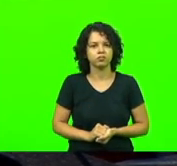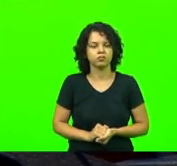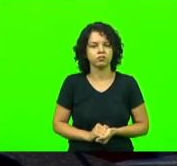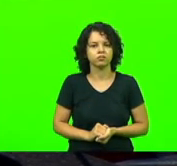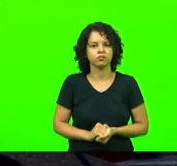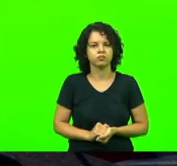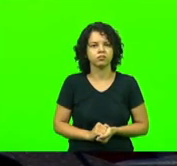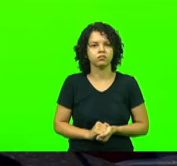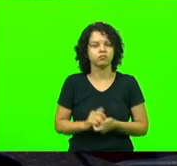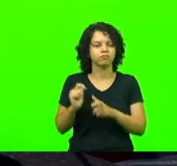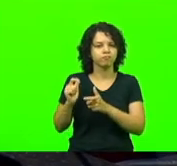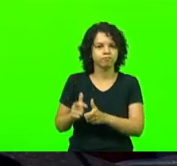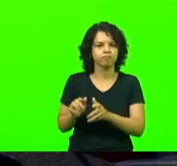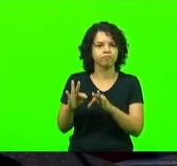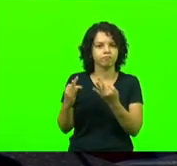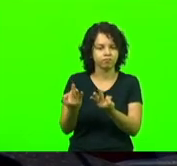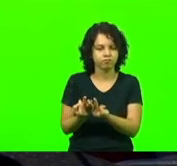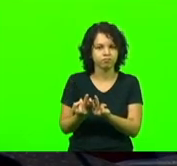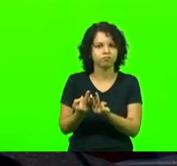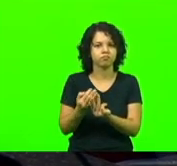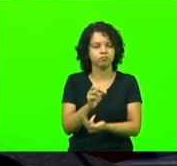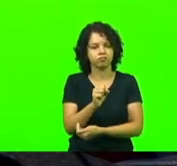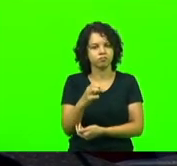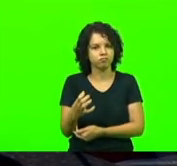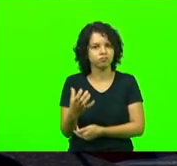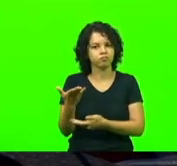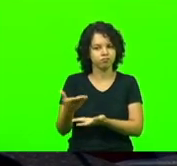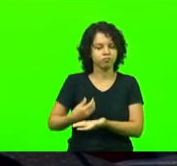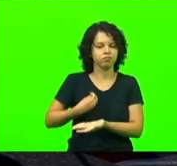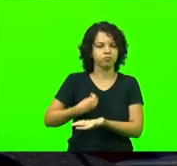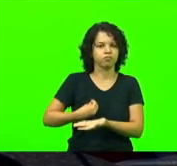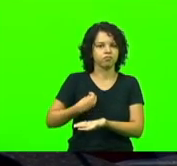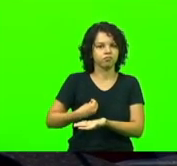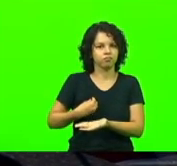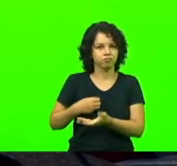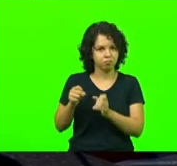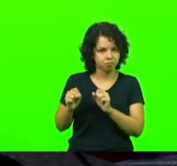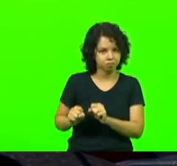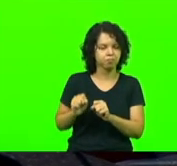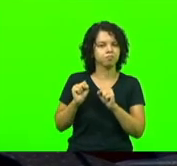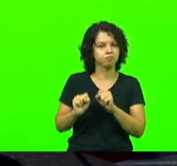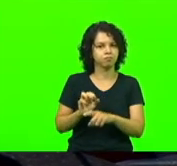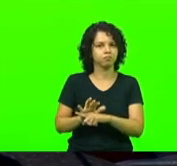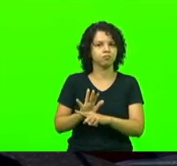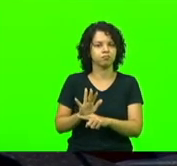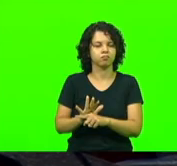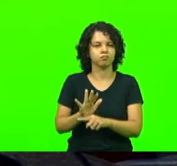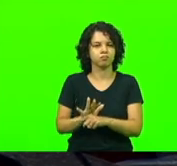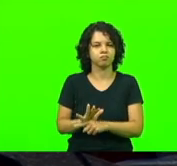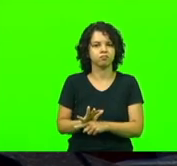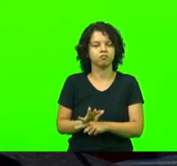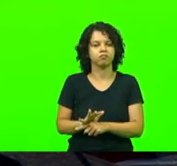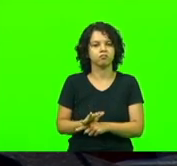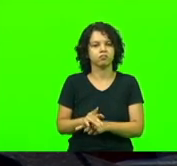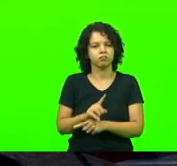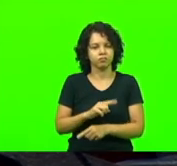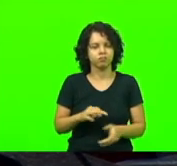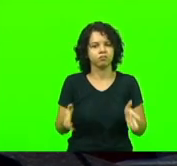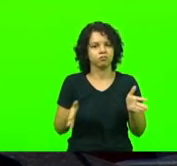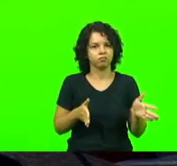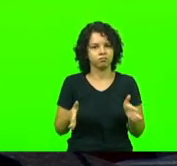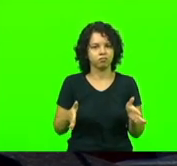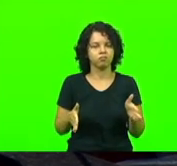conterrâneos catarinenses que estão lá. Né, e quem puder, com certeza, deve ajudar, porque toda ajuda nesse momento será muito